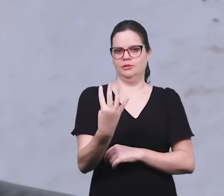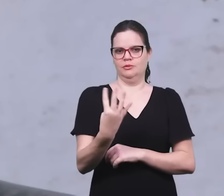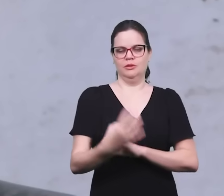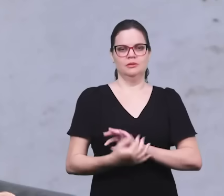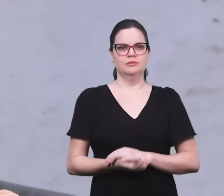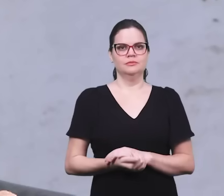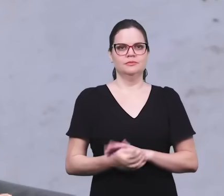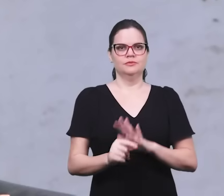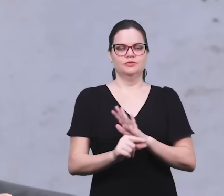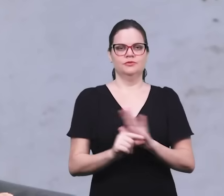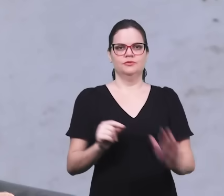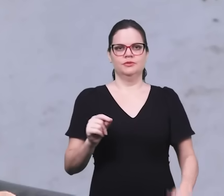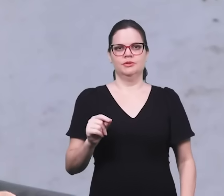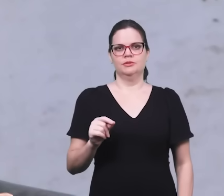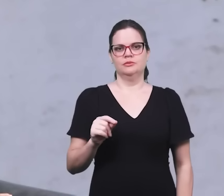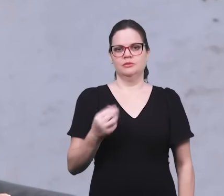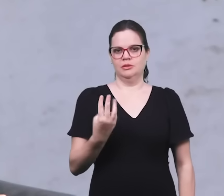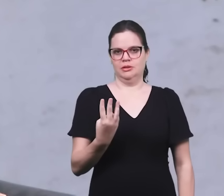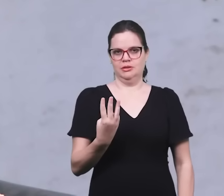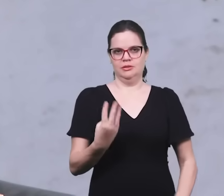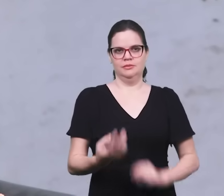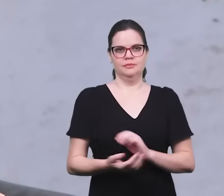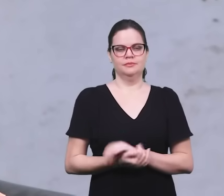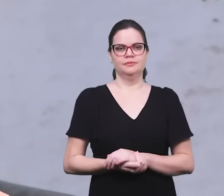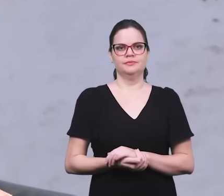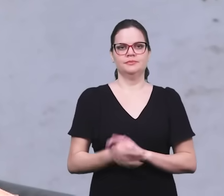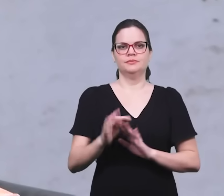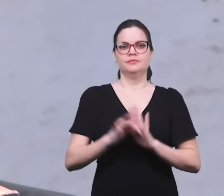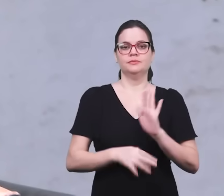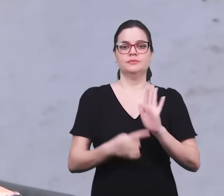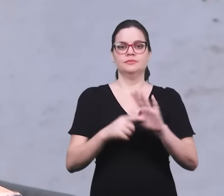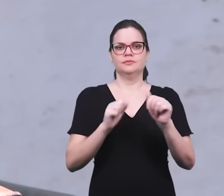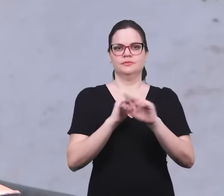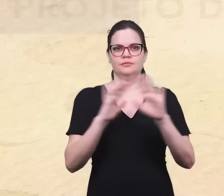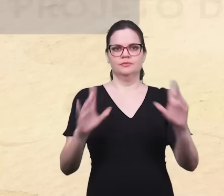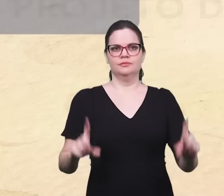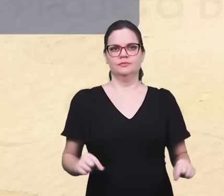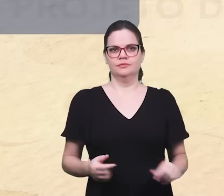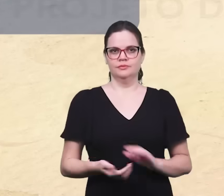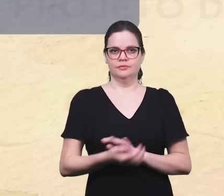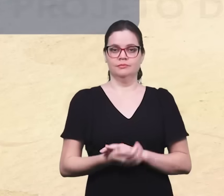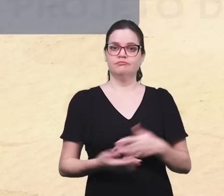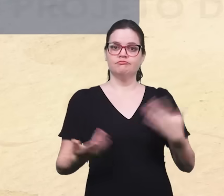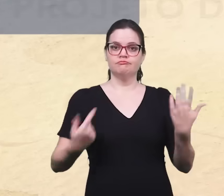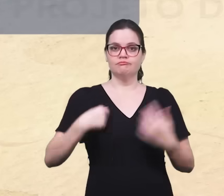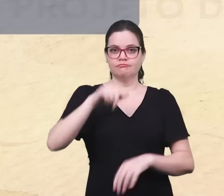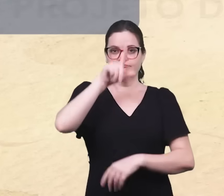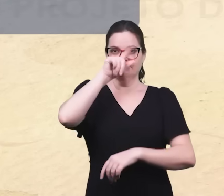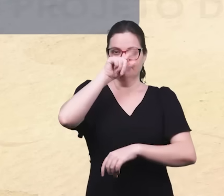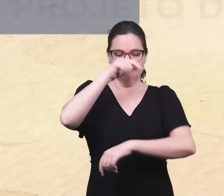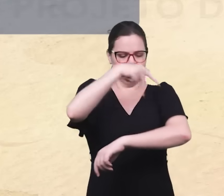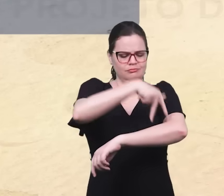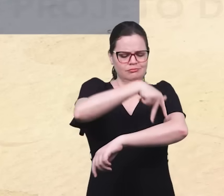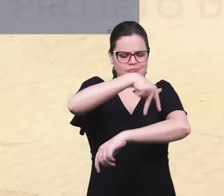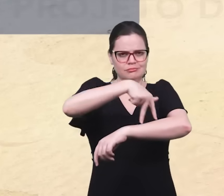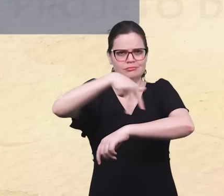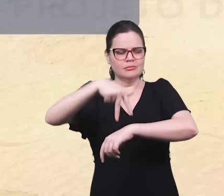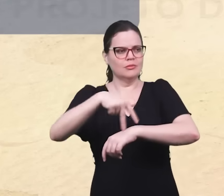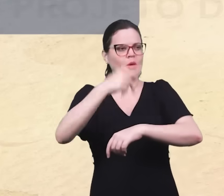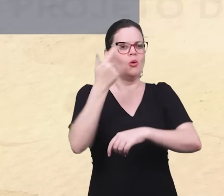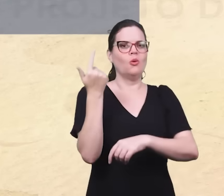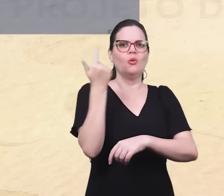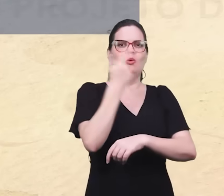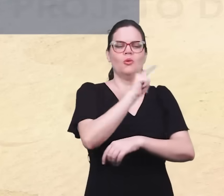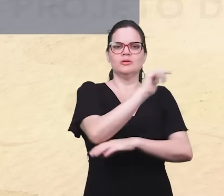84, versículo de número 3, que nos diz assim: Até o pardal encontrou casa, e